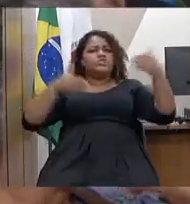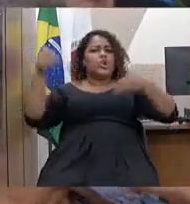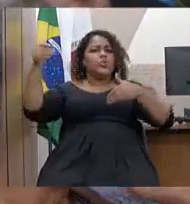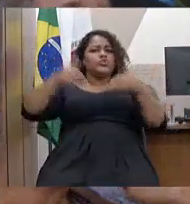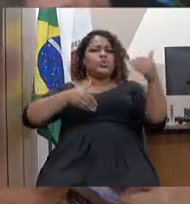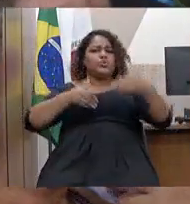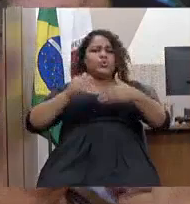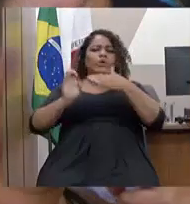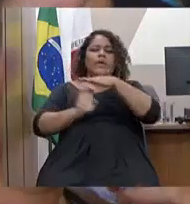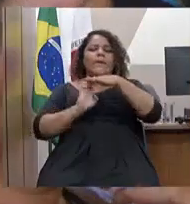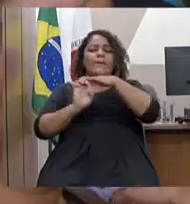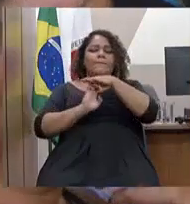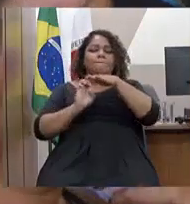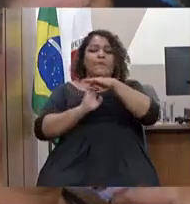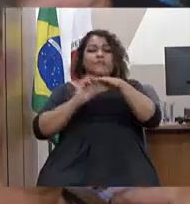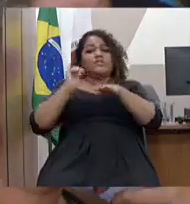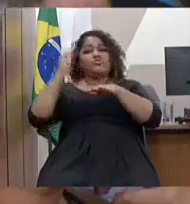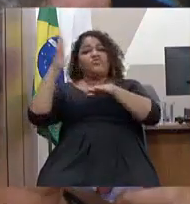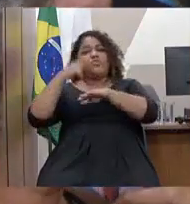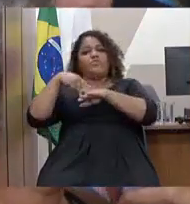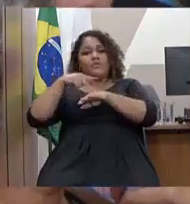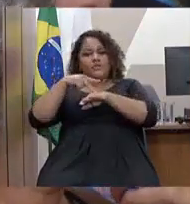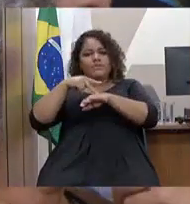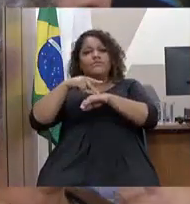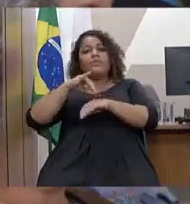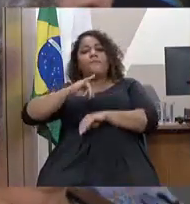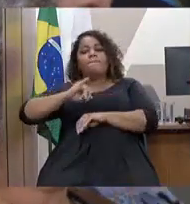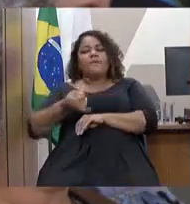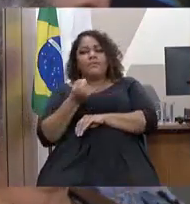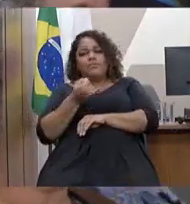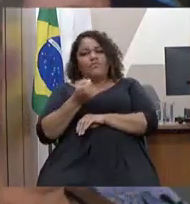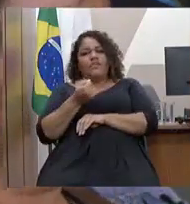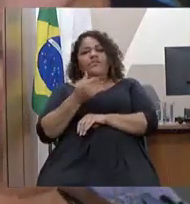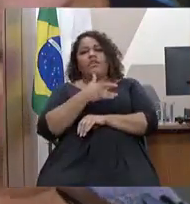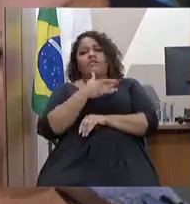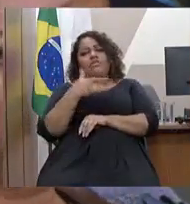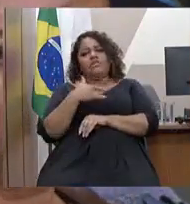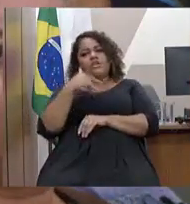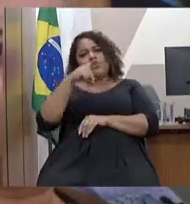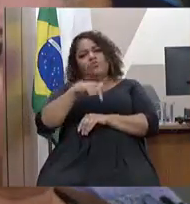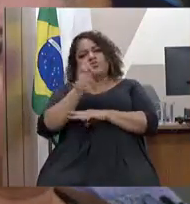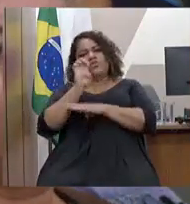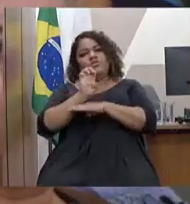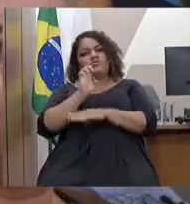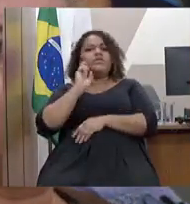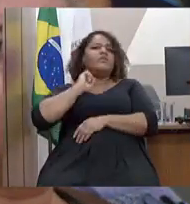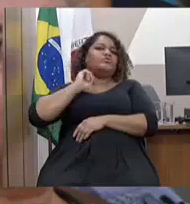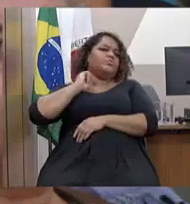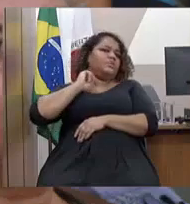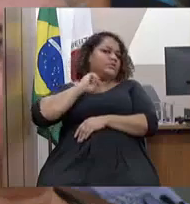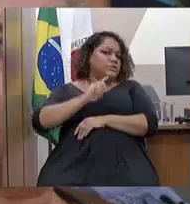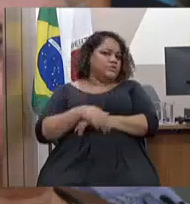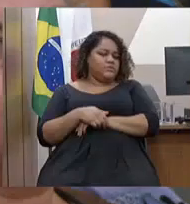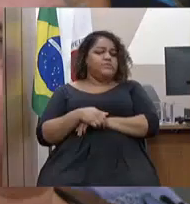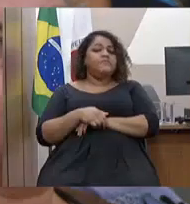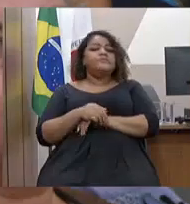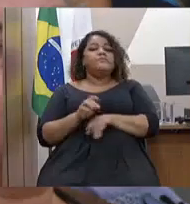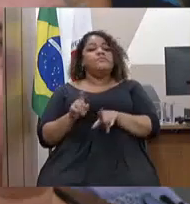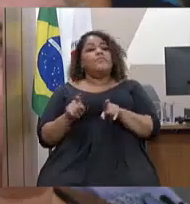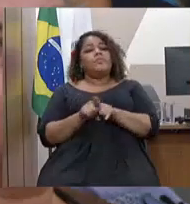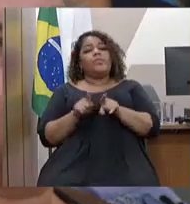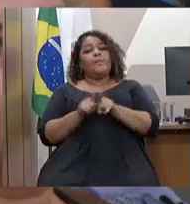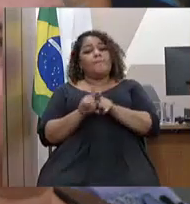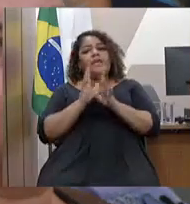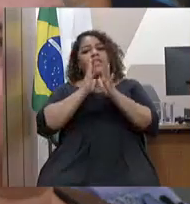explorar da Saúde privada aqui no nosso estado e vem aqui denunciar também essas a falta